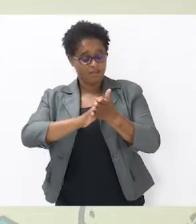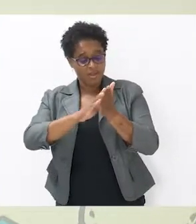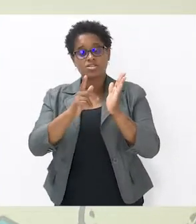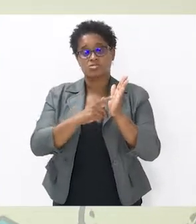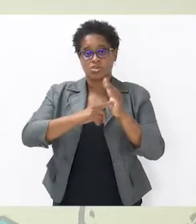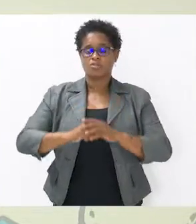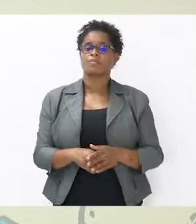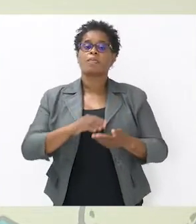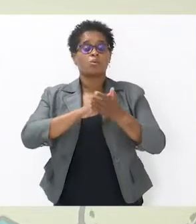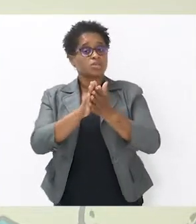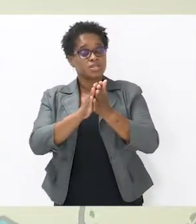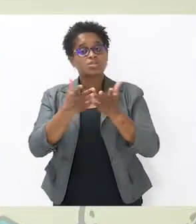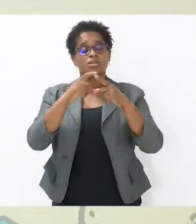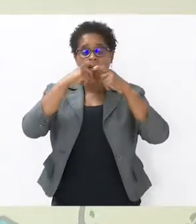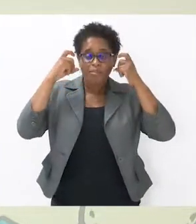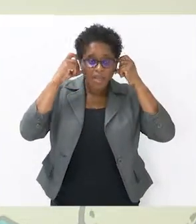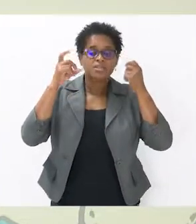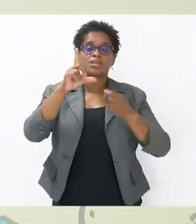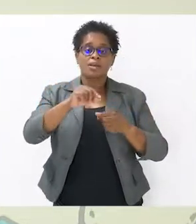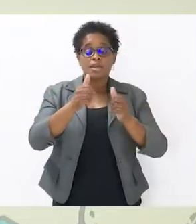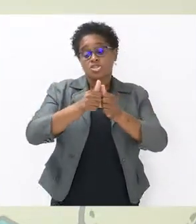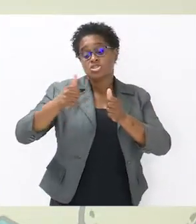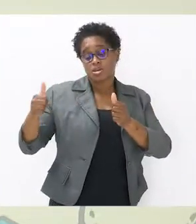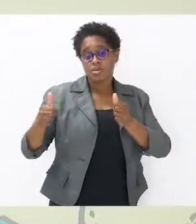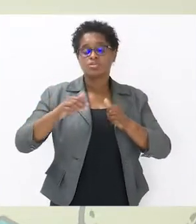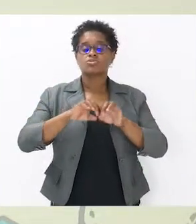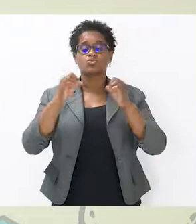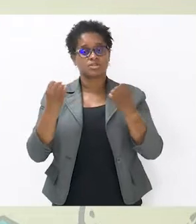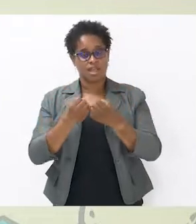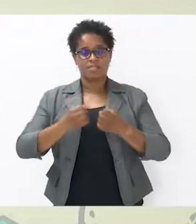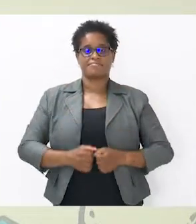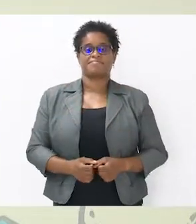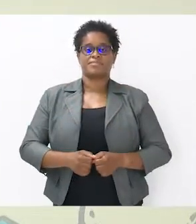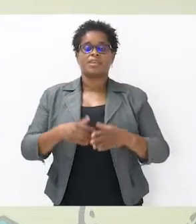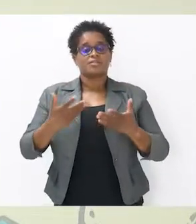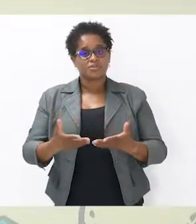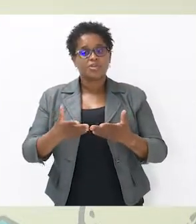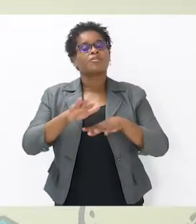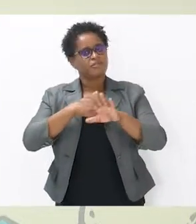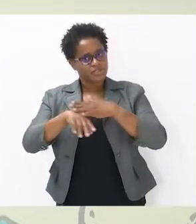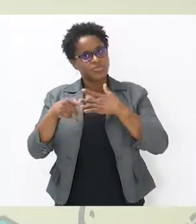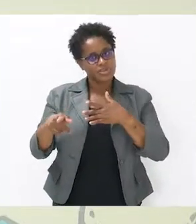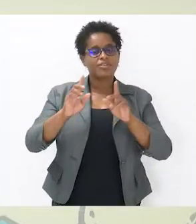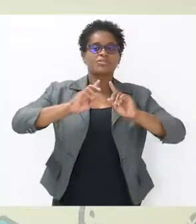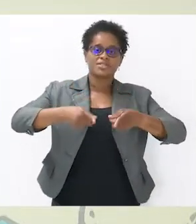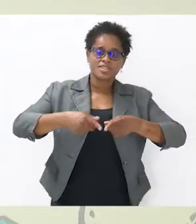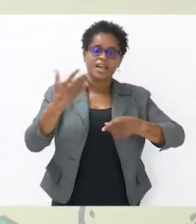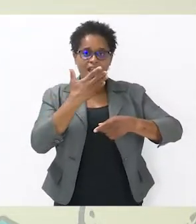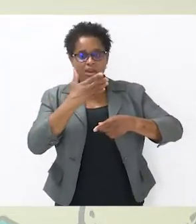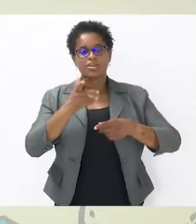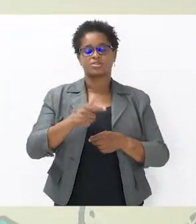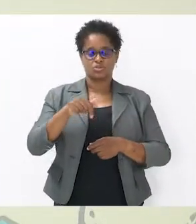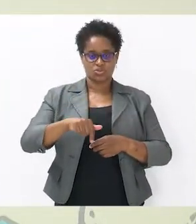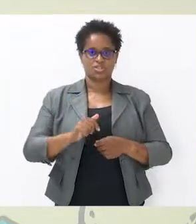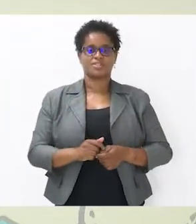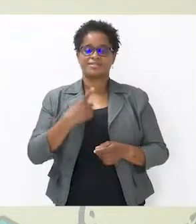das mãos, utilização de máscara e distanciamento social. Posto isto, então vamos dar início à nossa